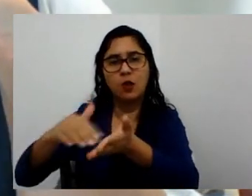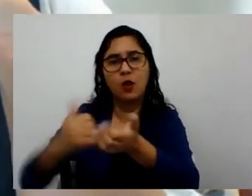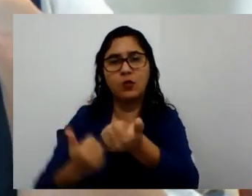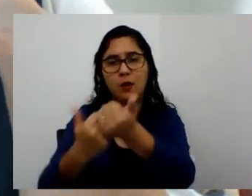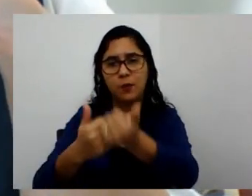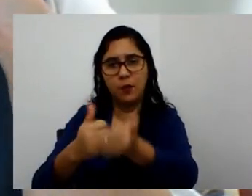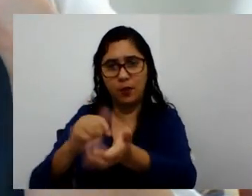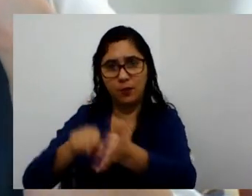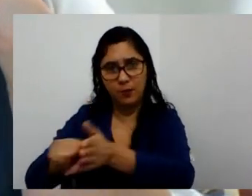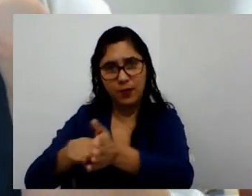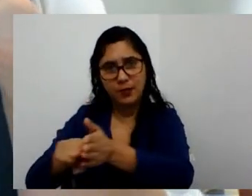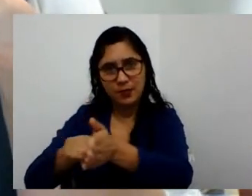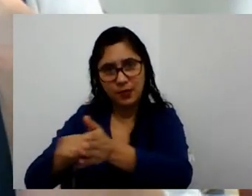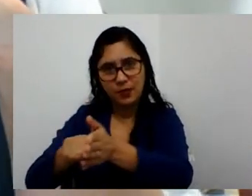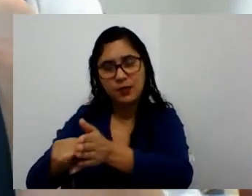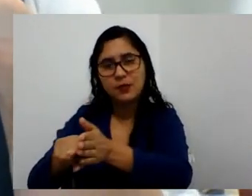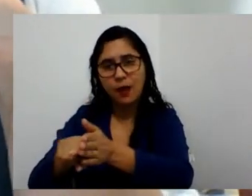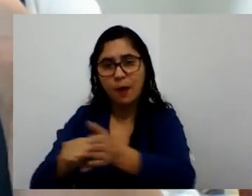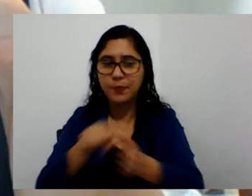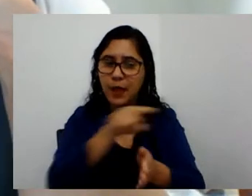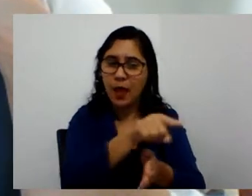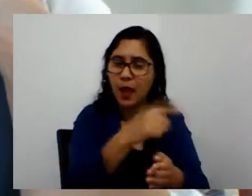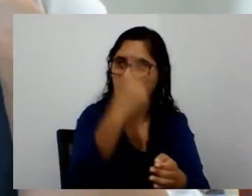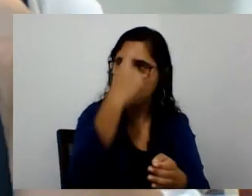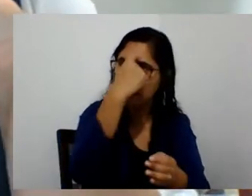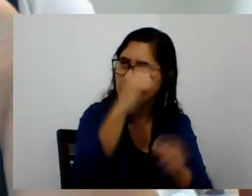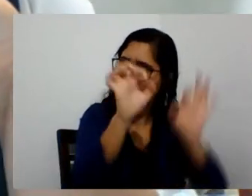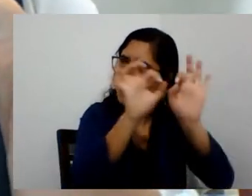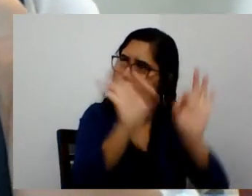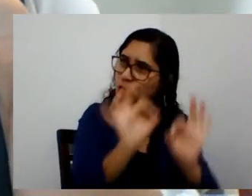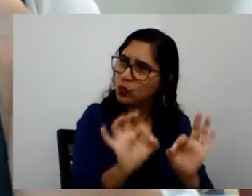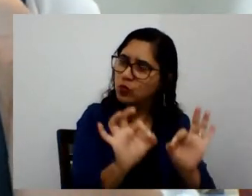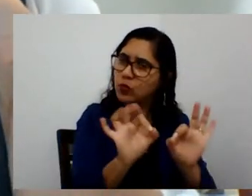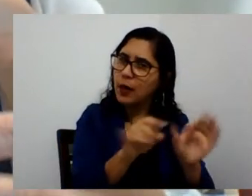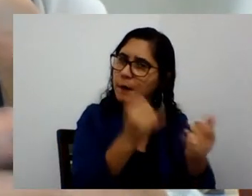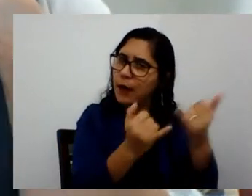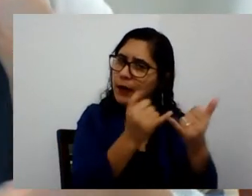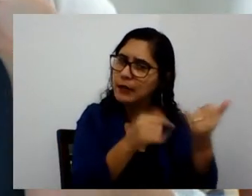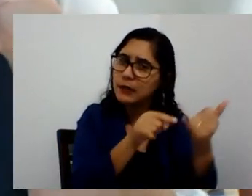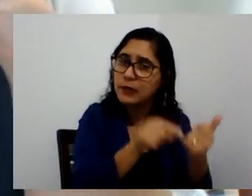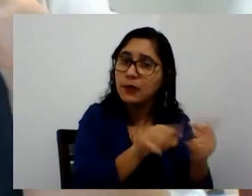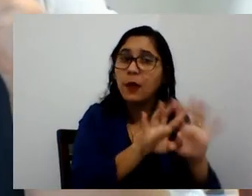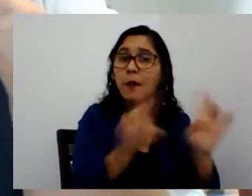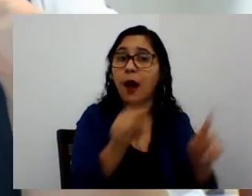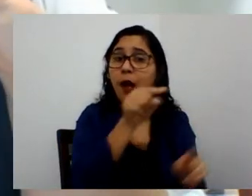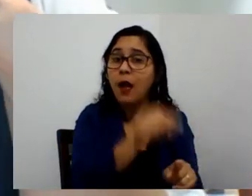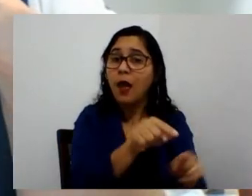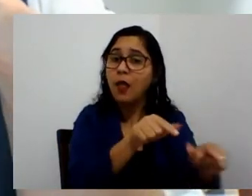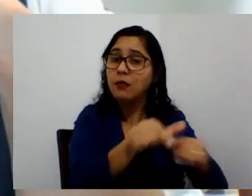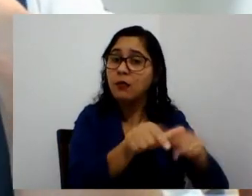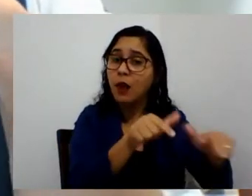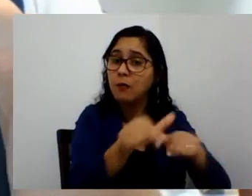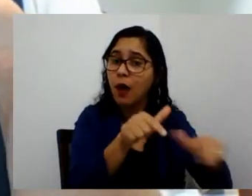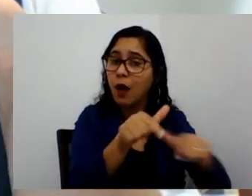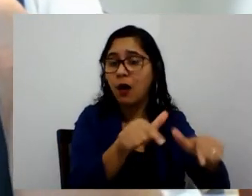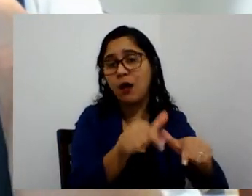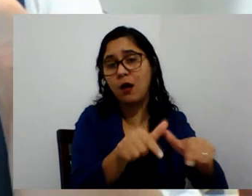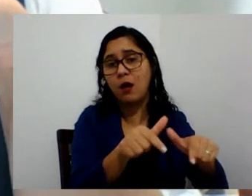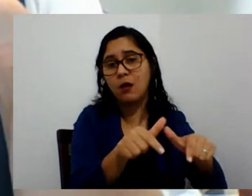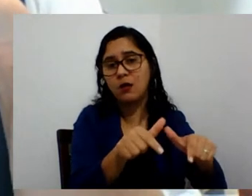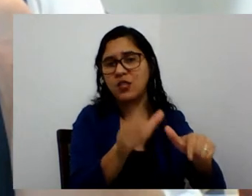FAPESP está pensando numa estrutura parecida, só que ela trabalha, e pelo que tem sido colocado entre